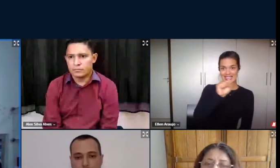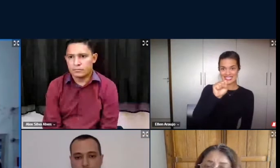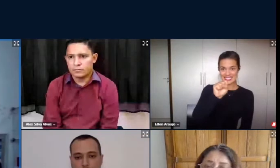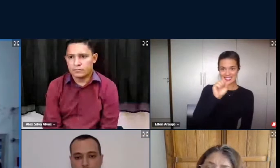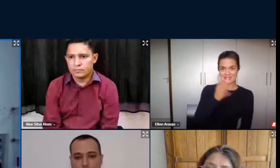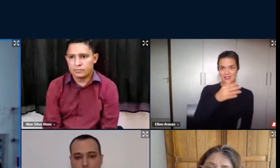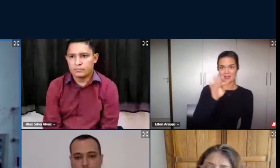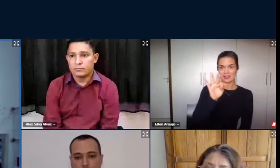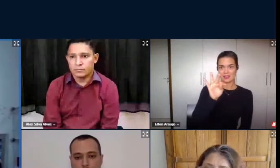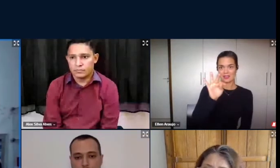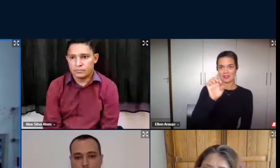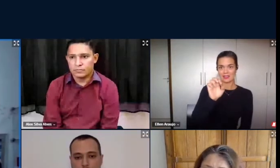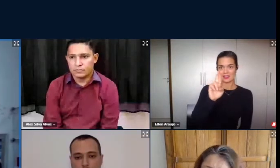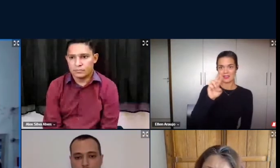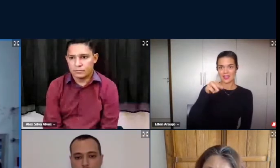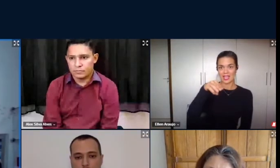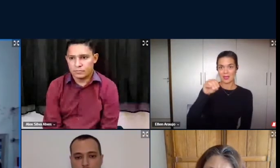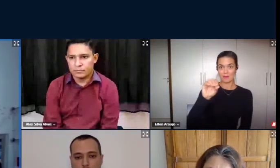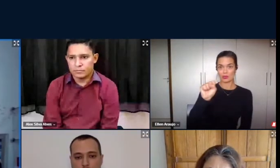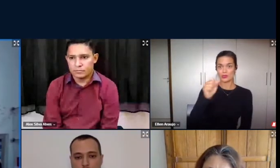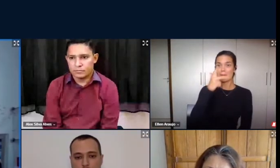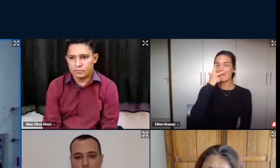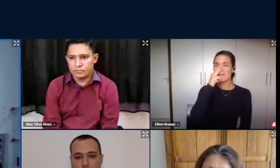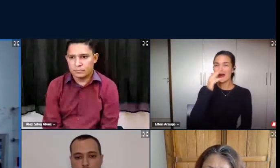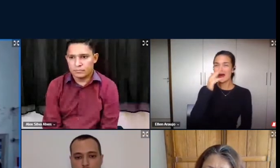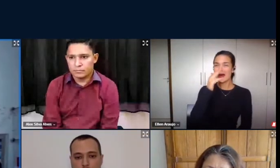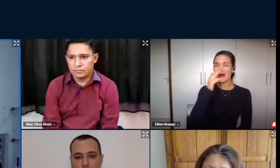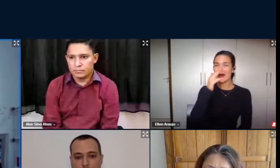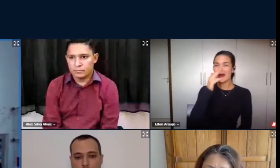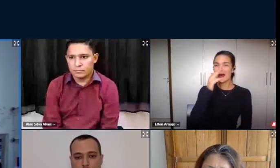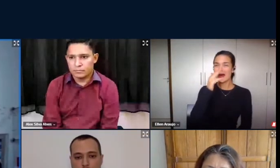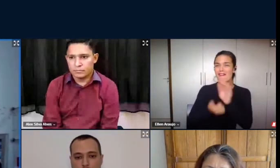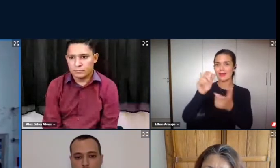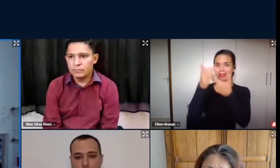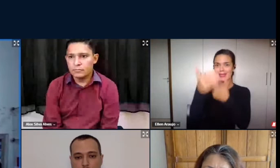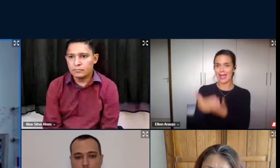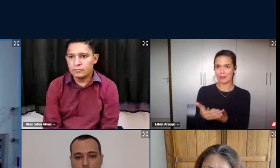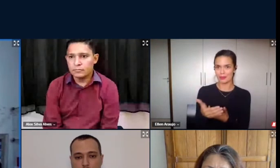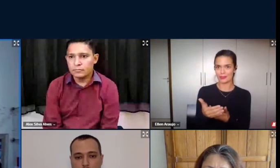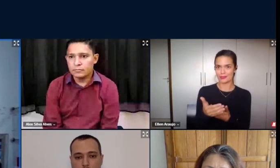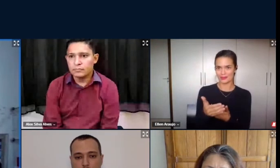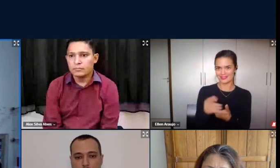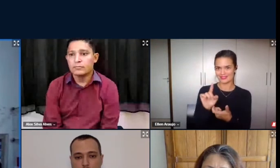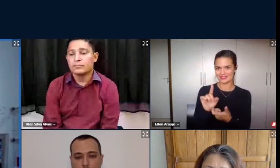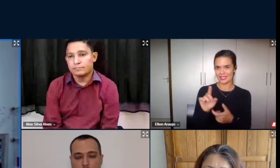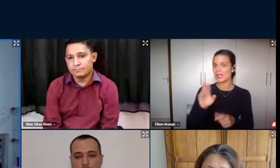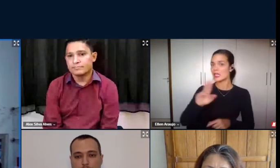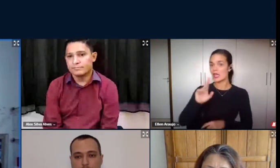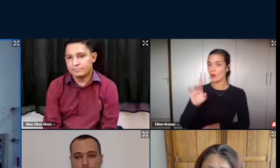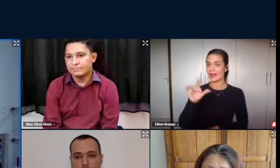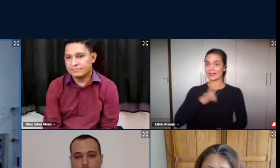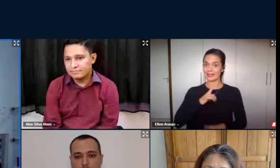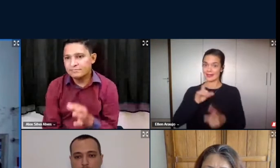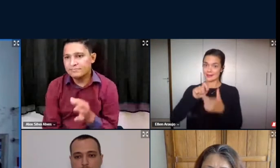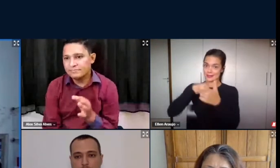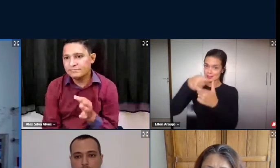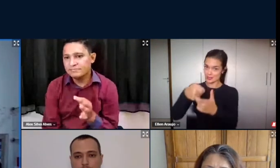representando diversos termos, e não é. Cada sinal termo é um sinal para um, ainda não